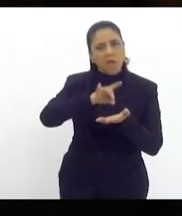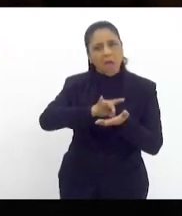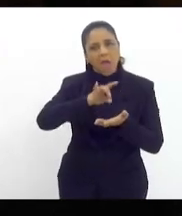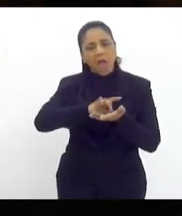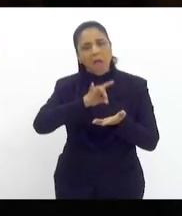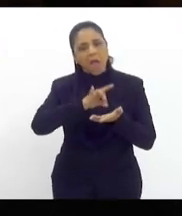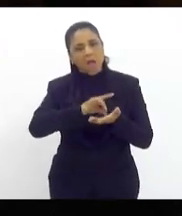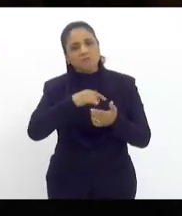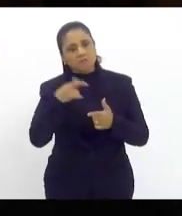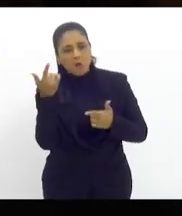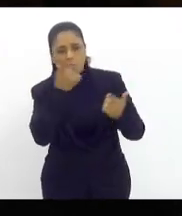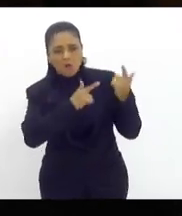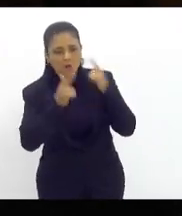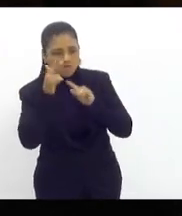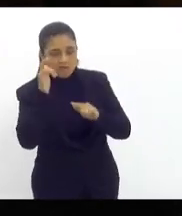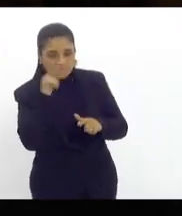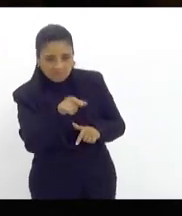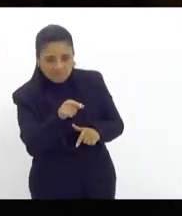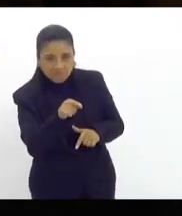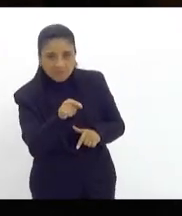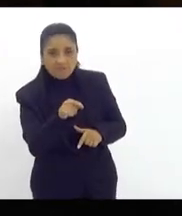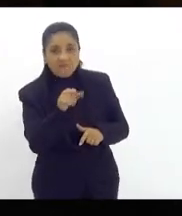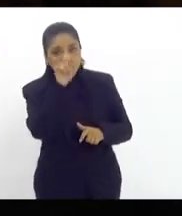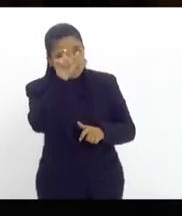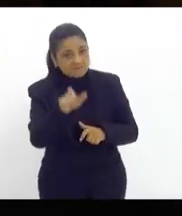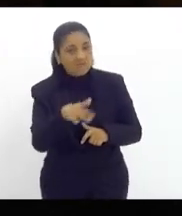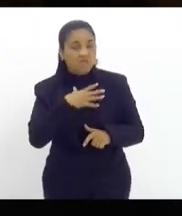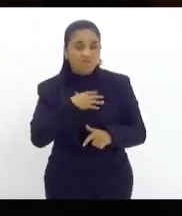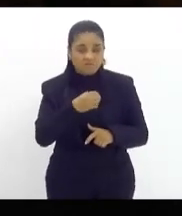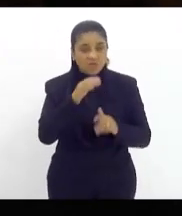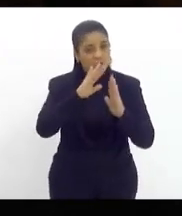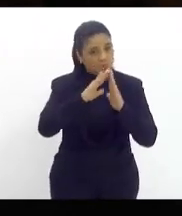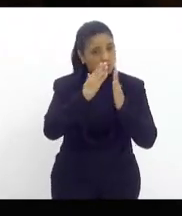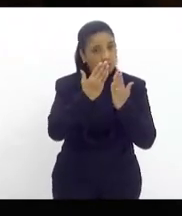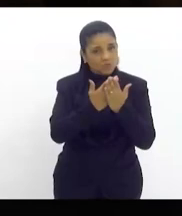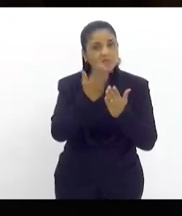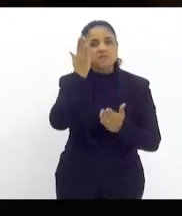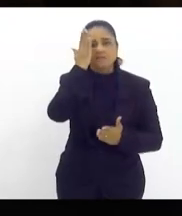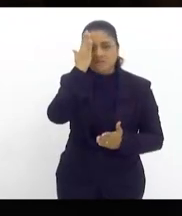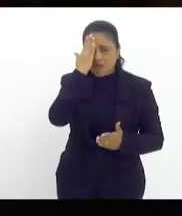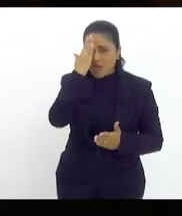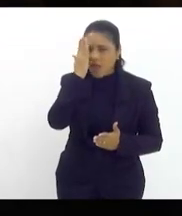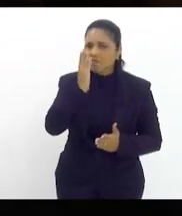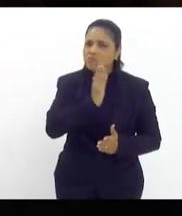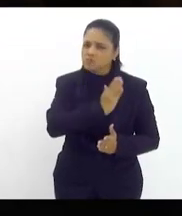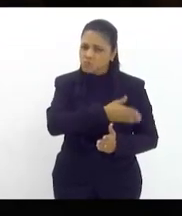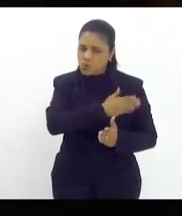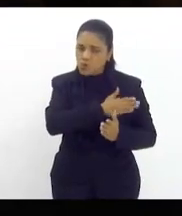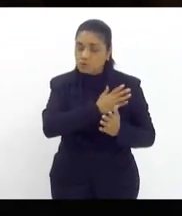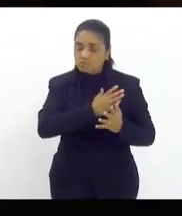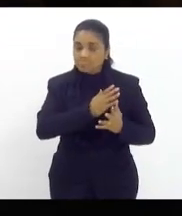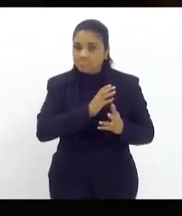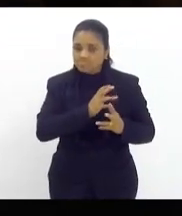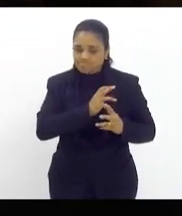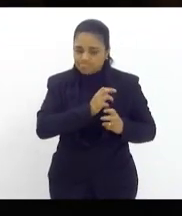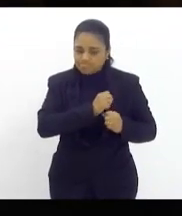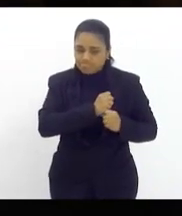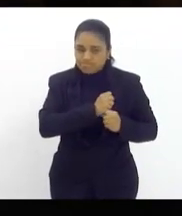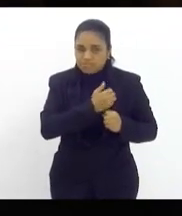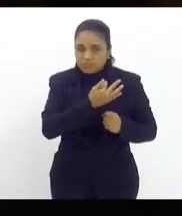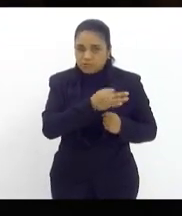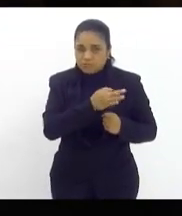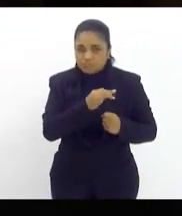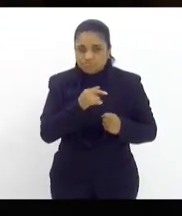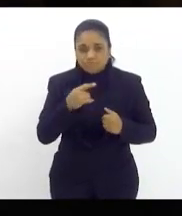a vida para tentar te convencer mas você que tem filho na escola sabe do seu coração apertado a cada momento de operação